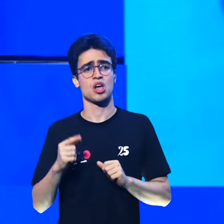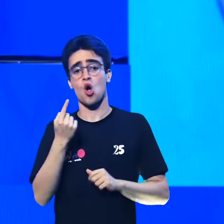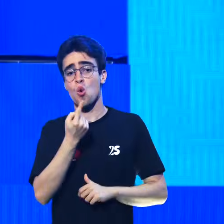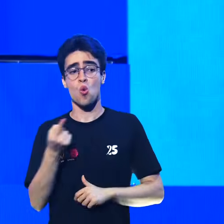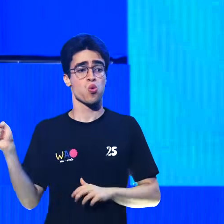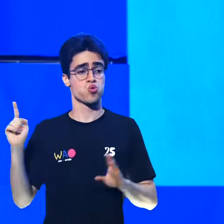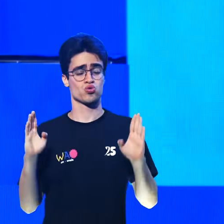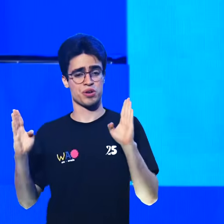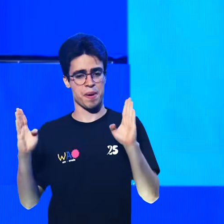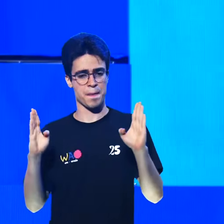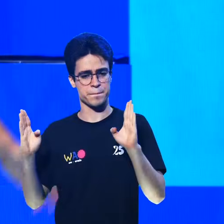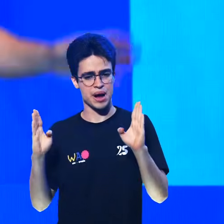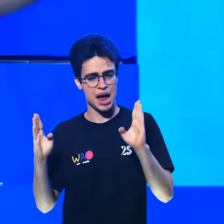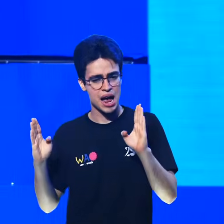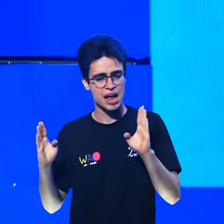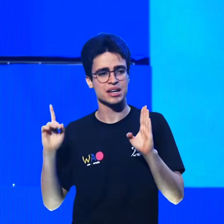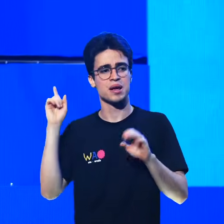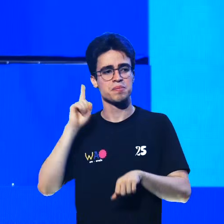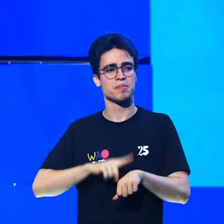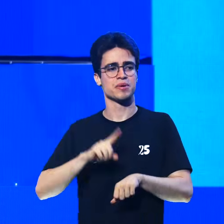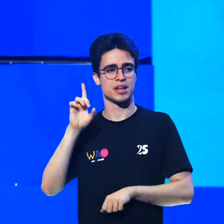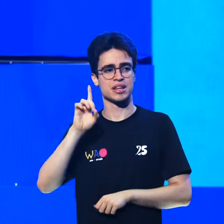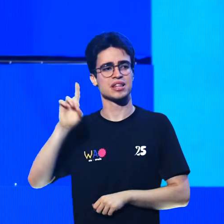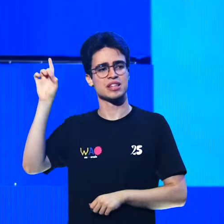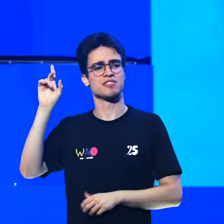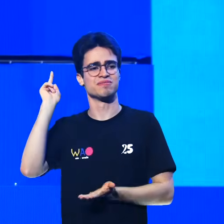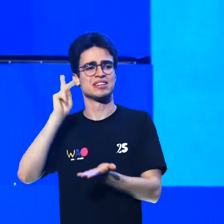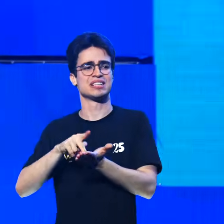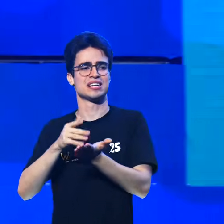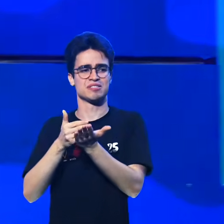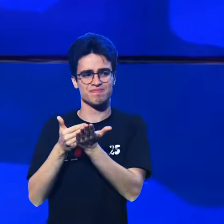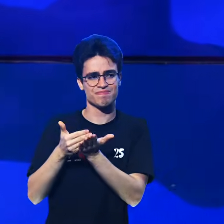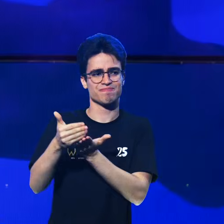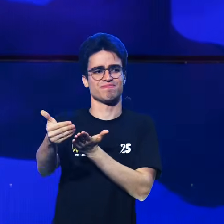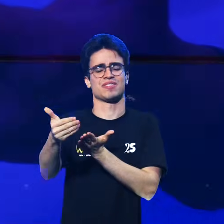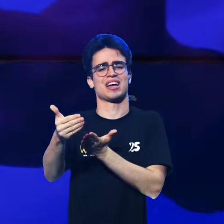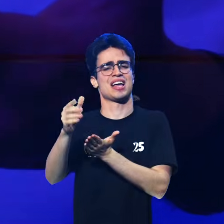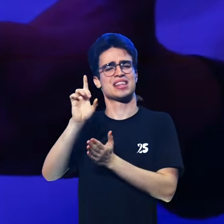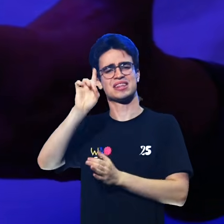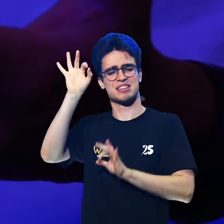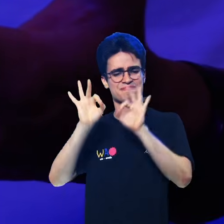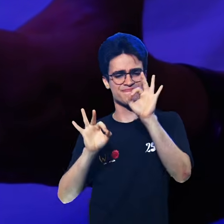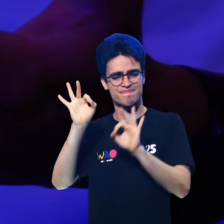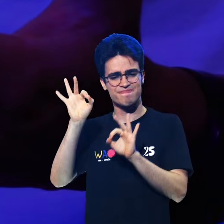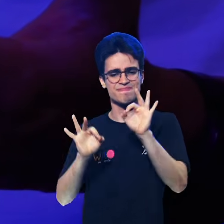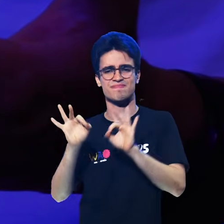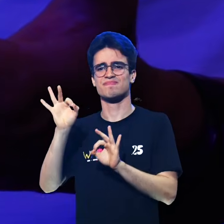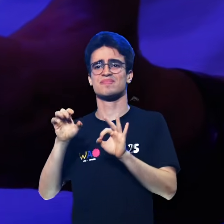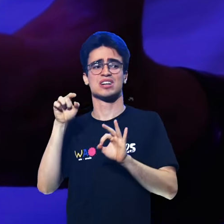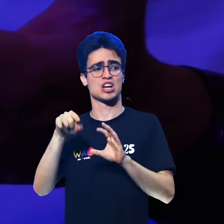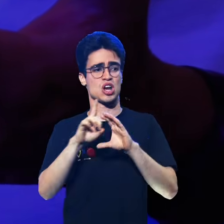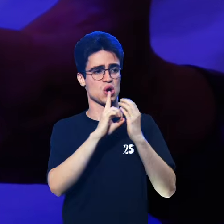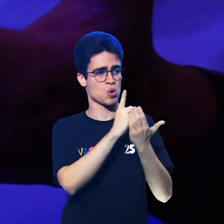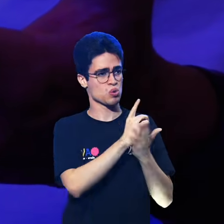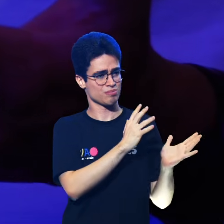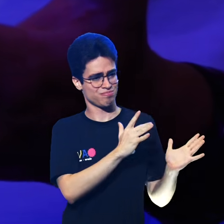parte é onde Deus começa realmente a fazer aquilo que Ele construiu durante todo o culto.